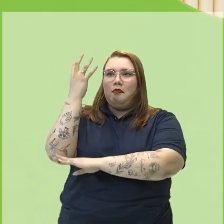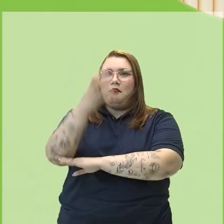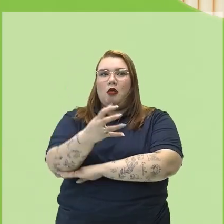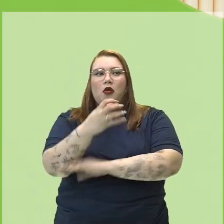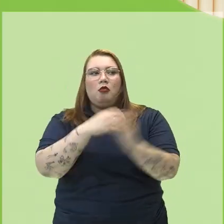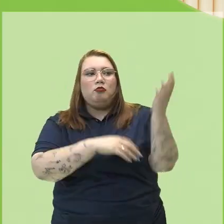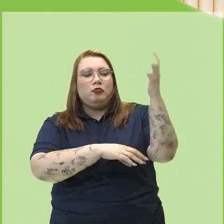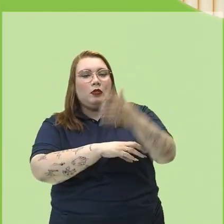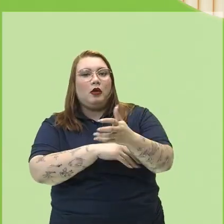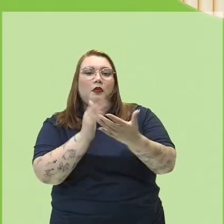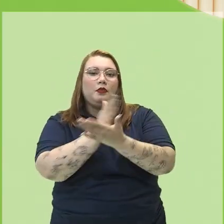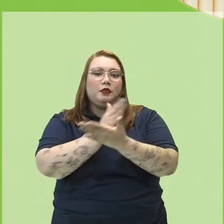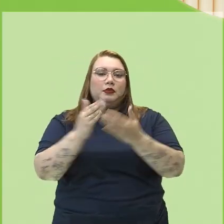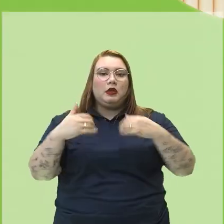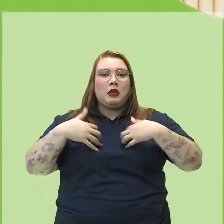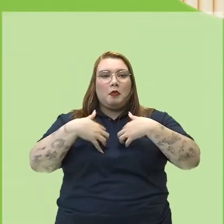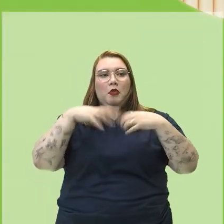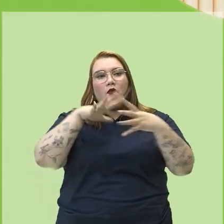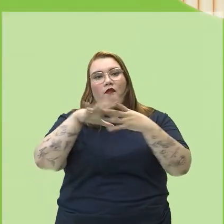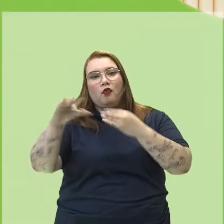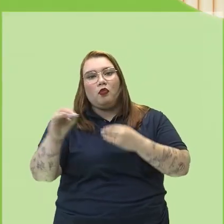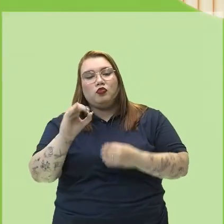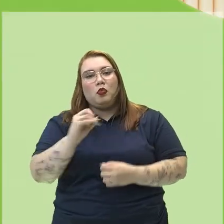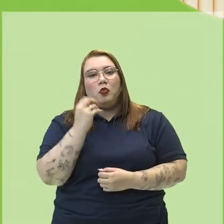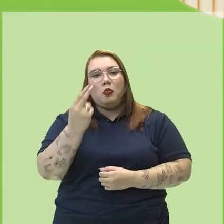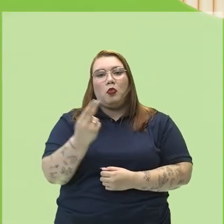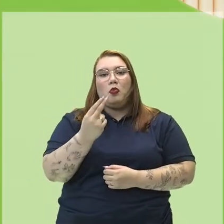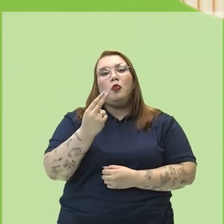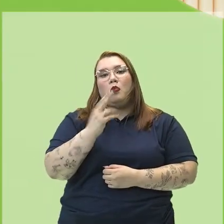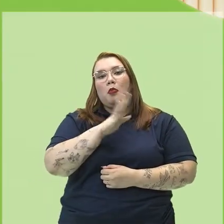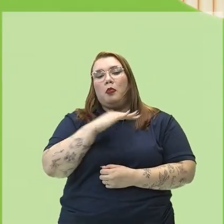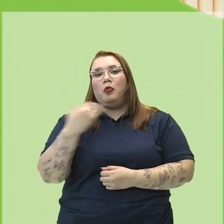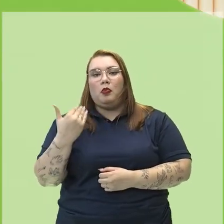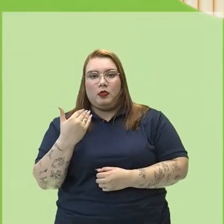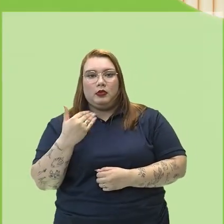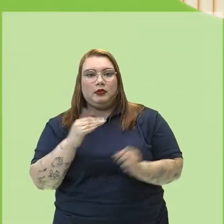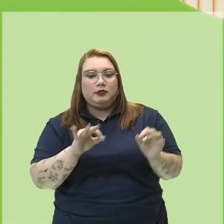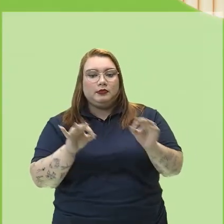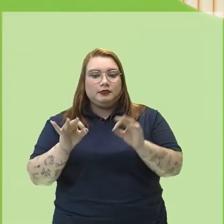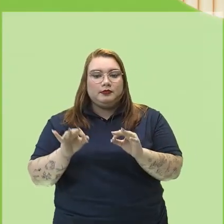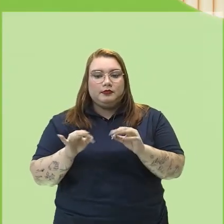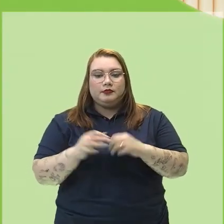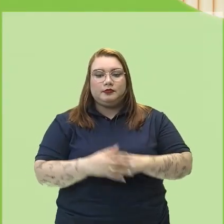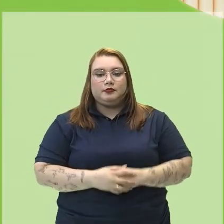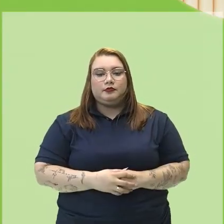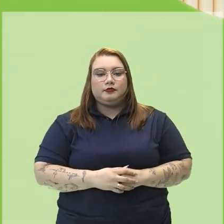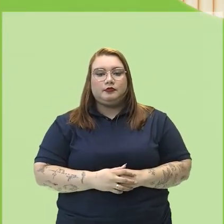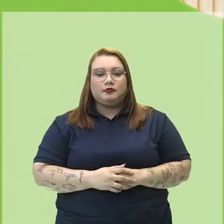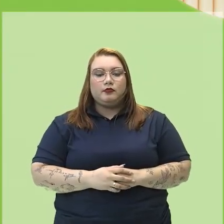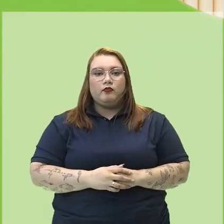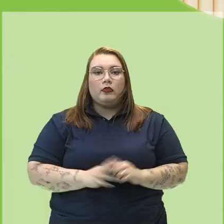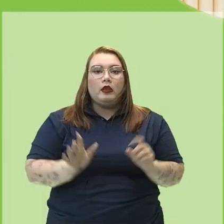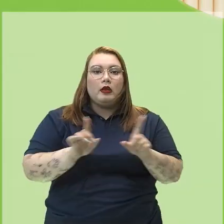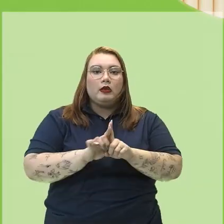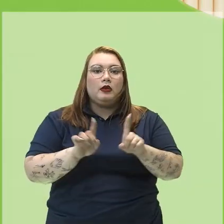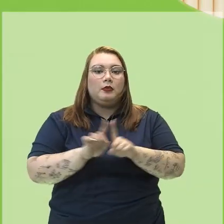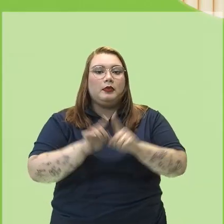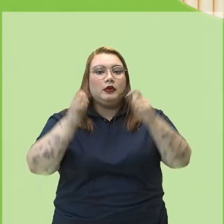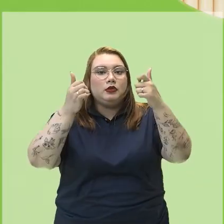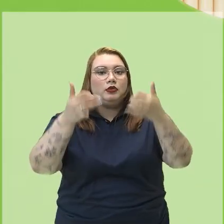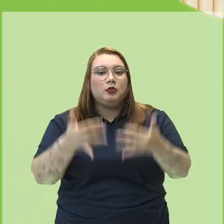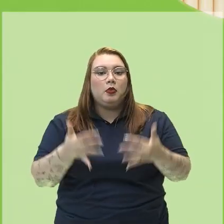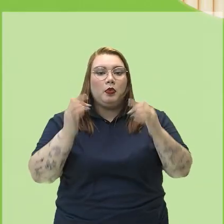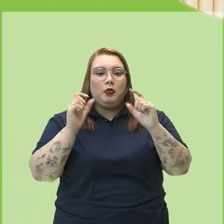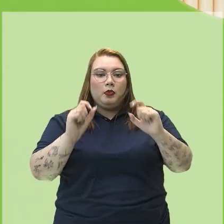vão morrer, né? Então são vários seres que são prejudicados com essas ações. E aí a gente vai falar também para